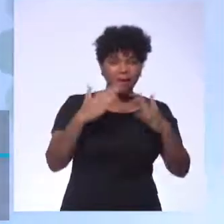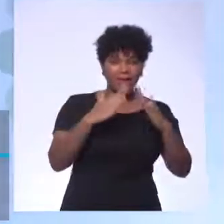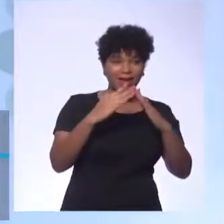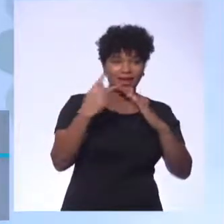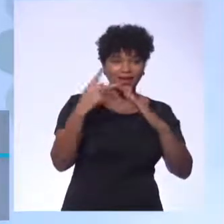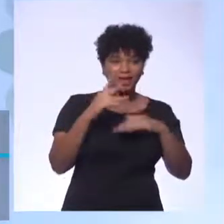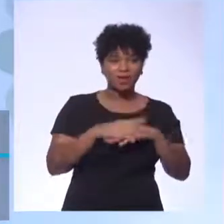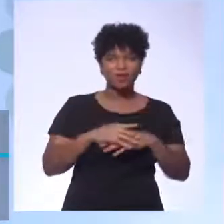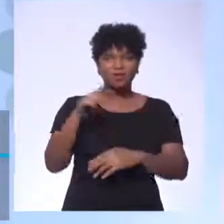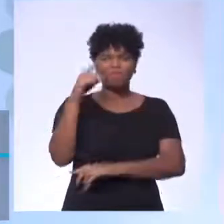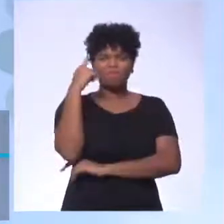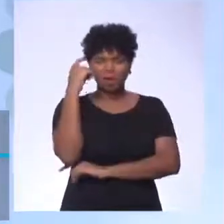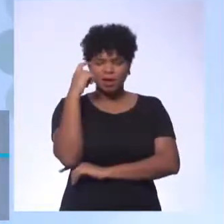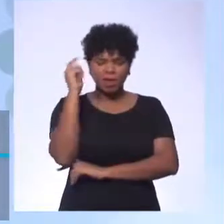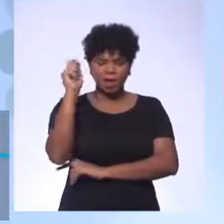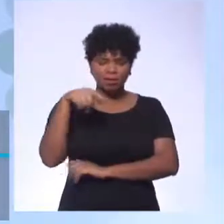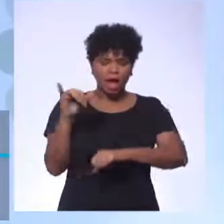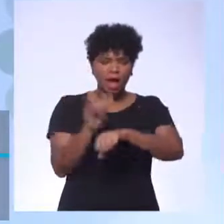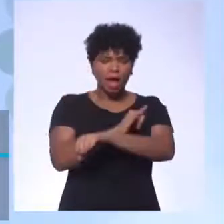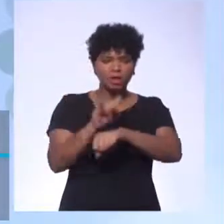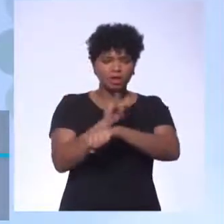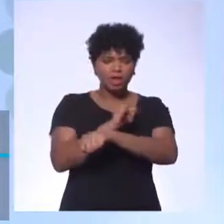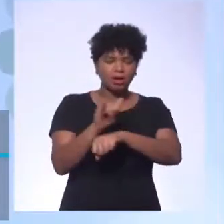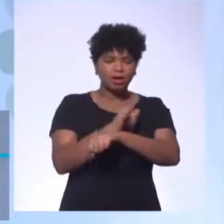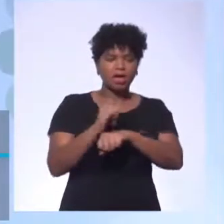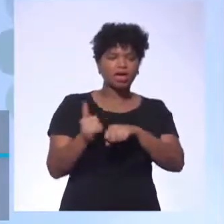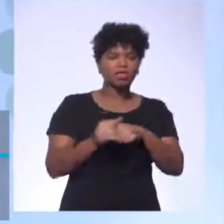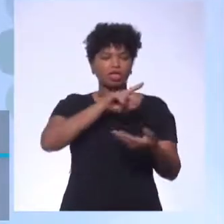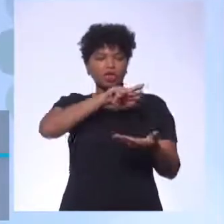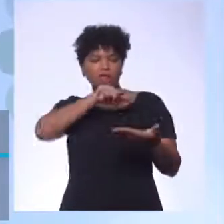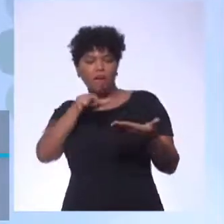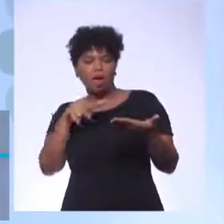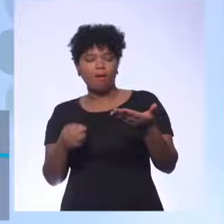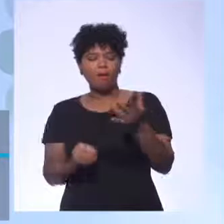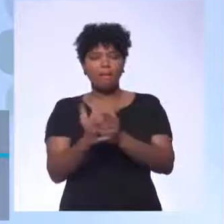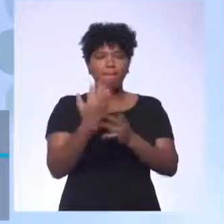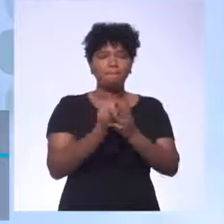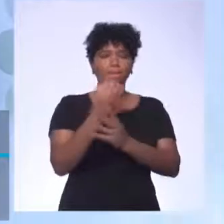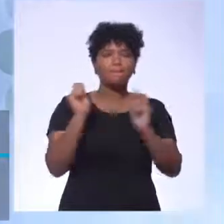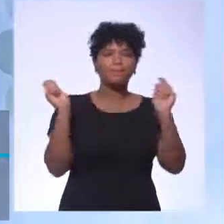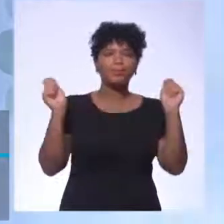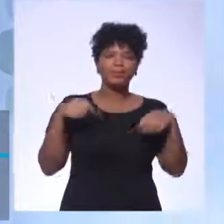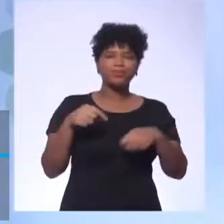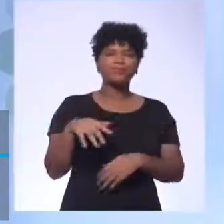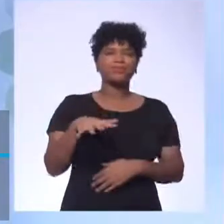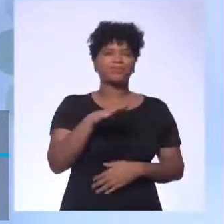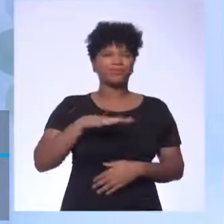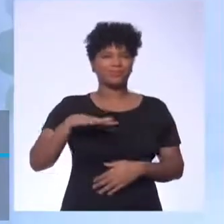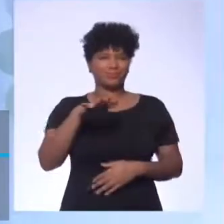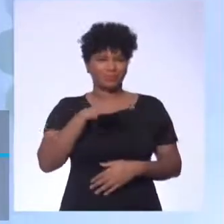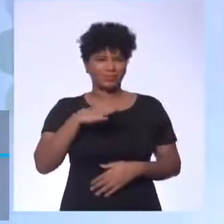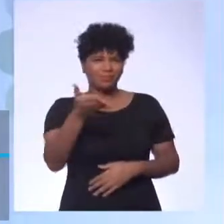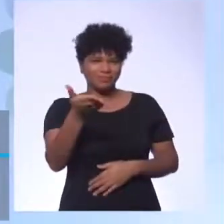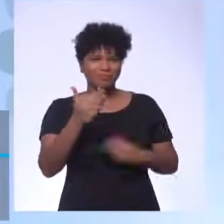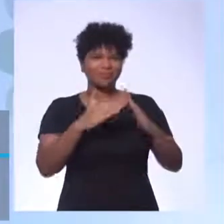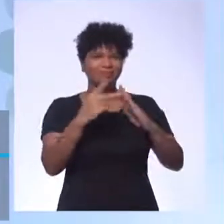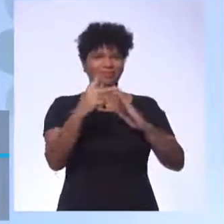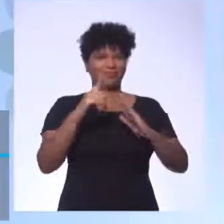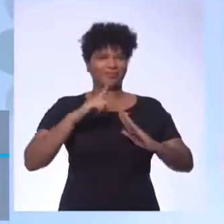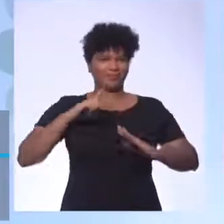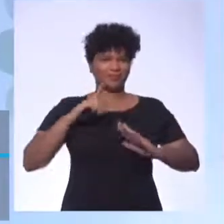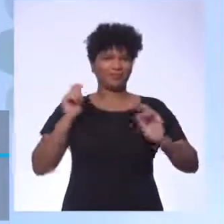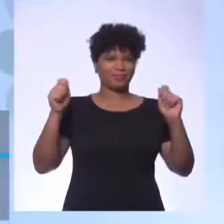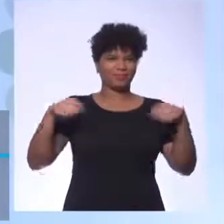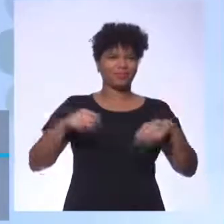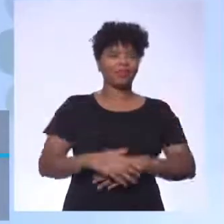uma proposta a partir de uma problemática que você enxergue aí no seu bairro, tá bom? Bom,